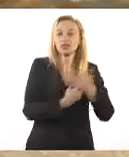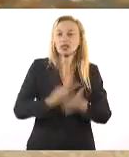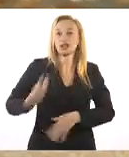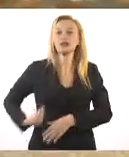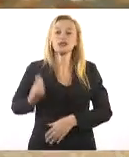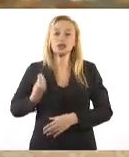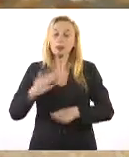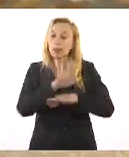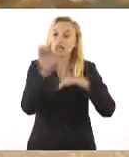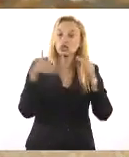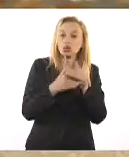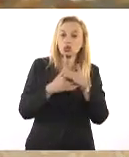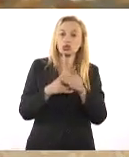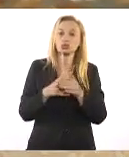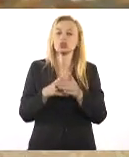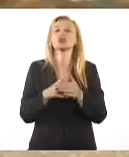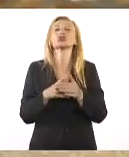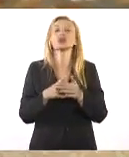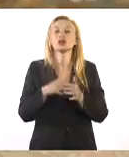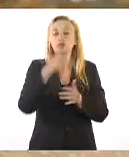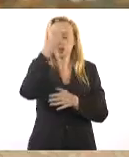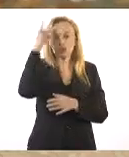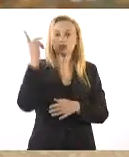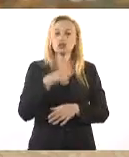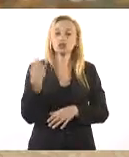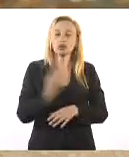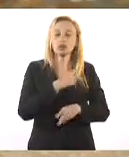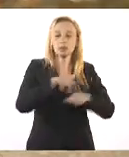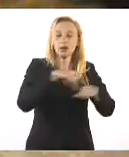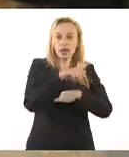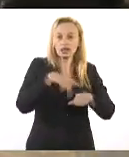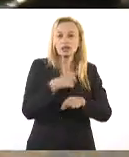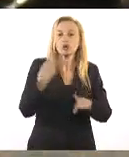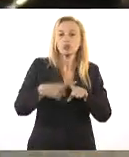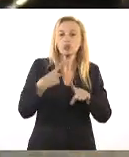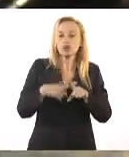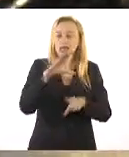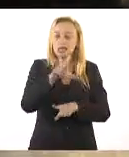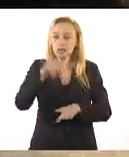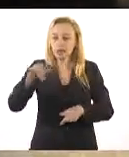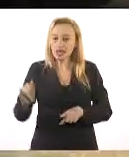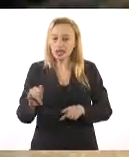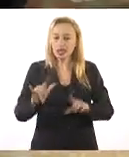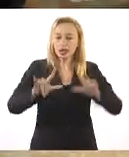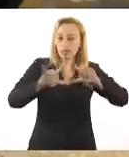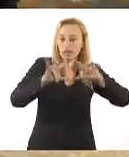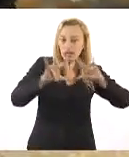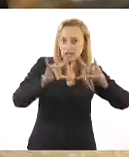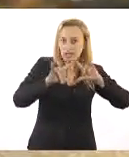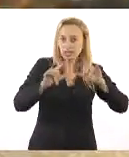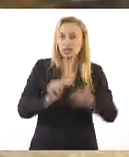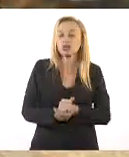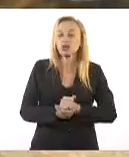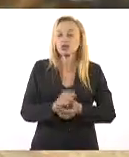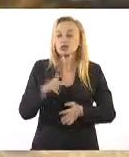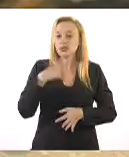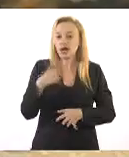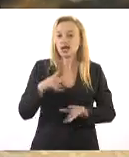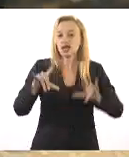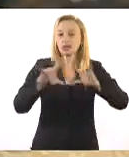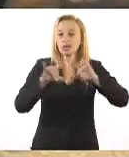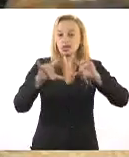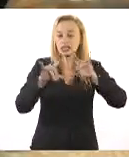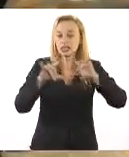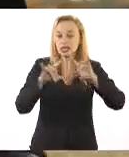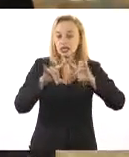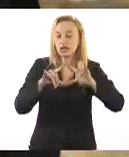vida para todos e todas do nosso e por que presidiram uma cpi da melissa quanto ainda se falava que myles era